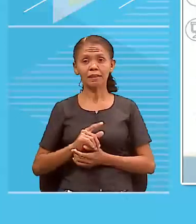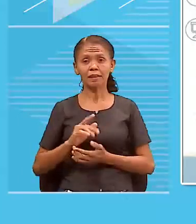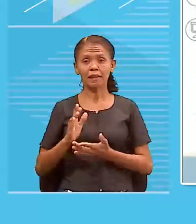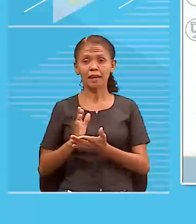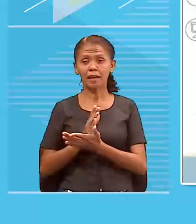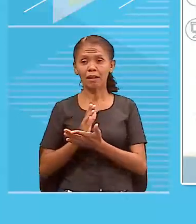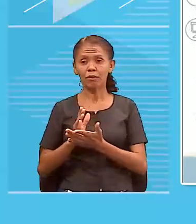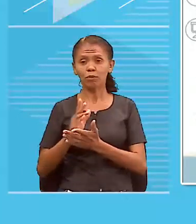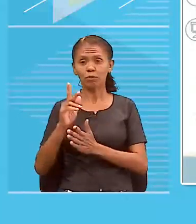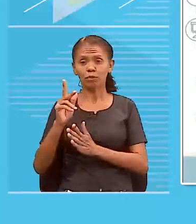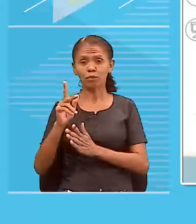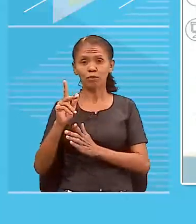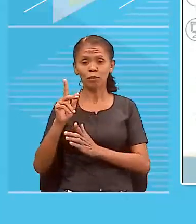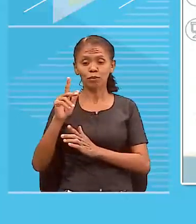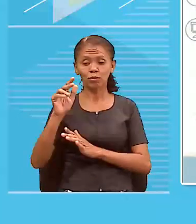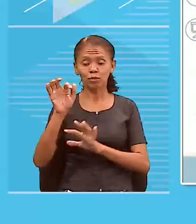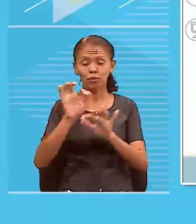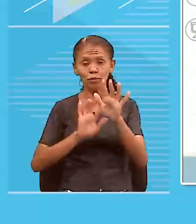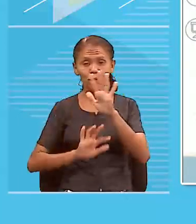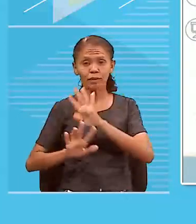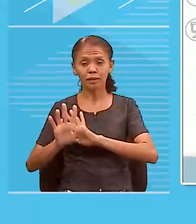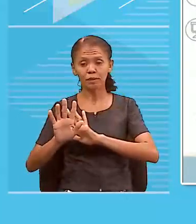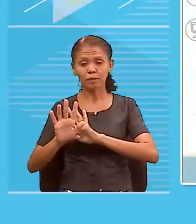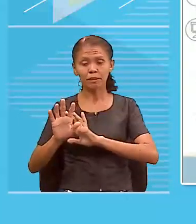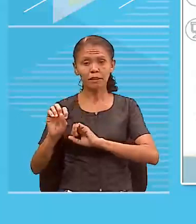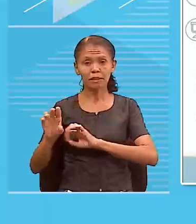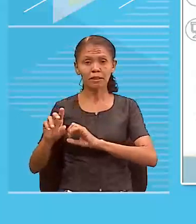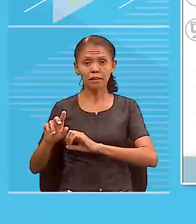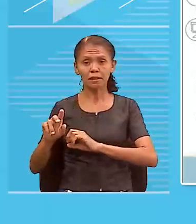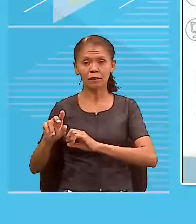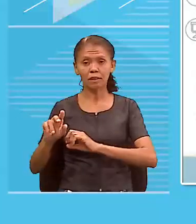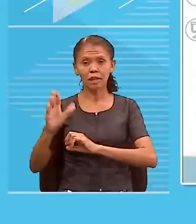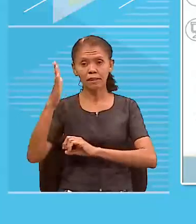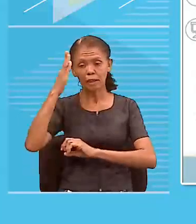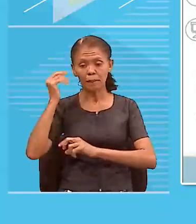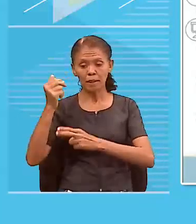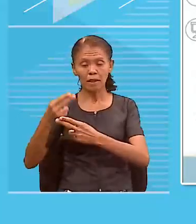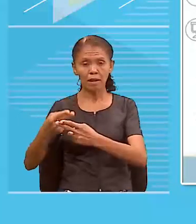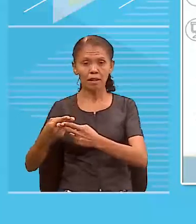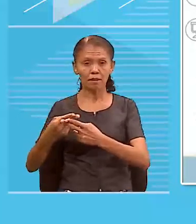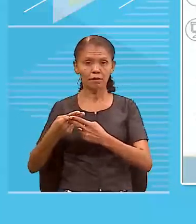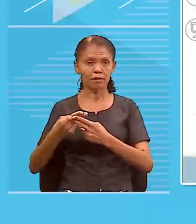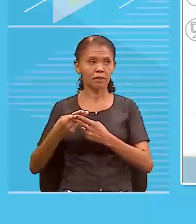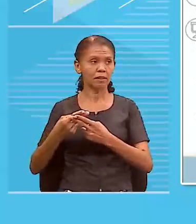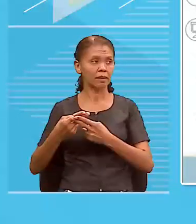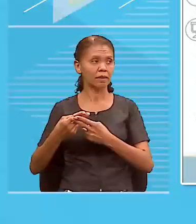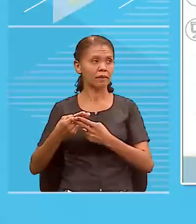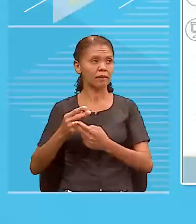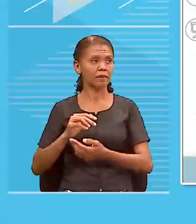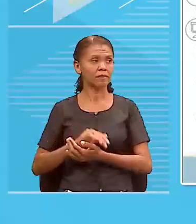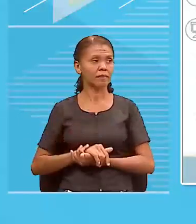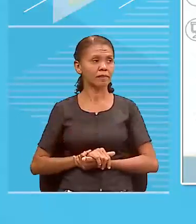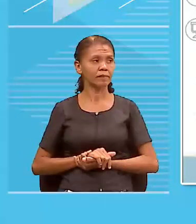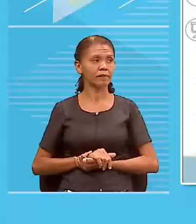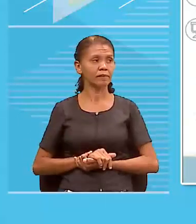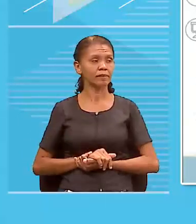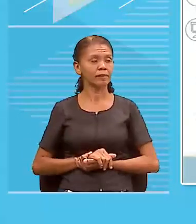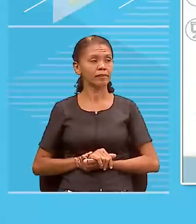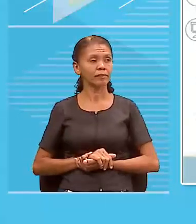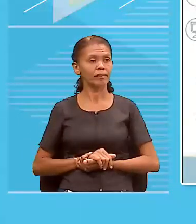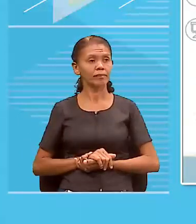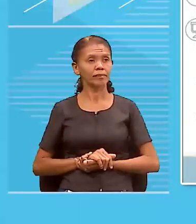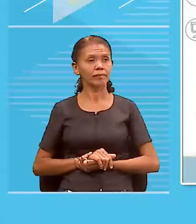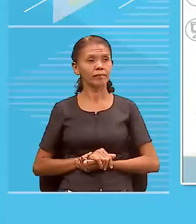hoje tem dispositivos bem acessíveis até hoje nós encontramos aí por exemplo